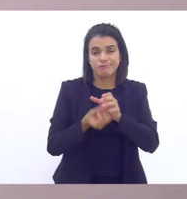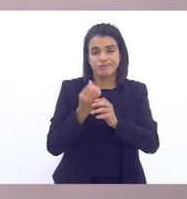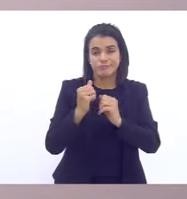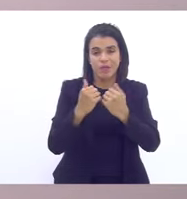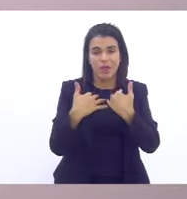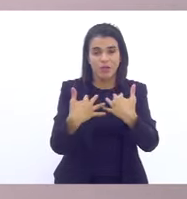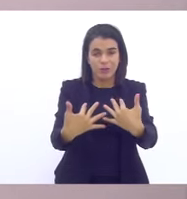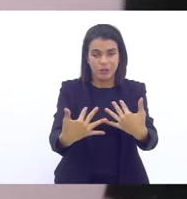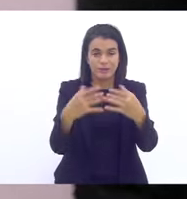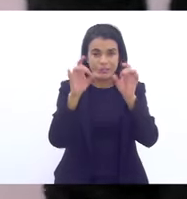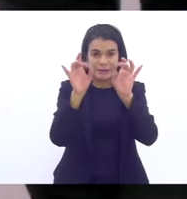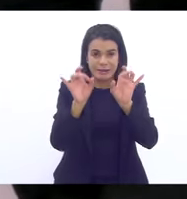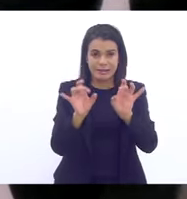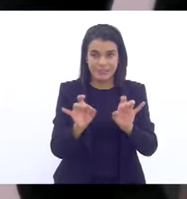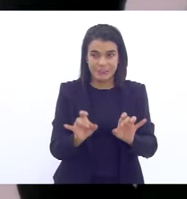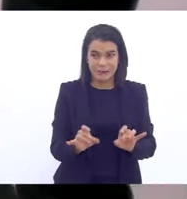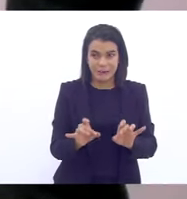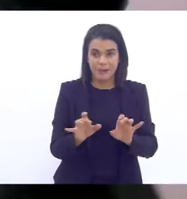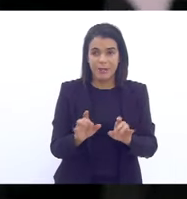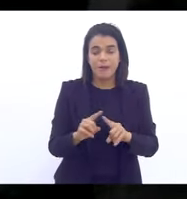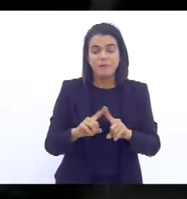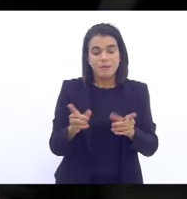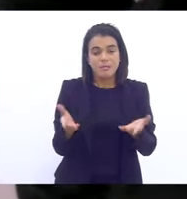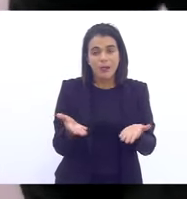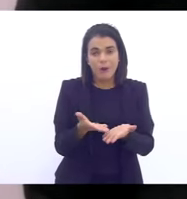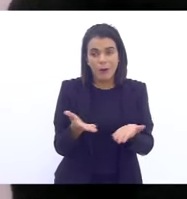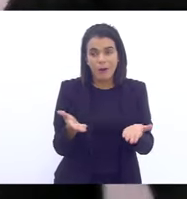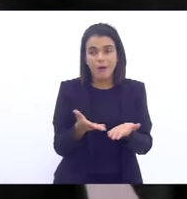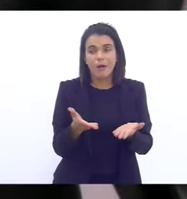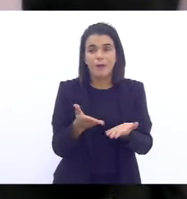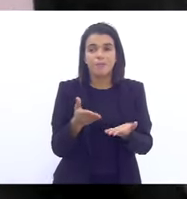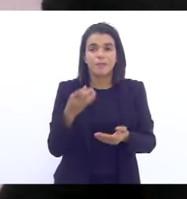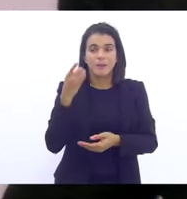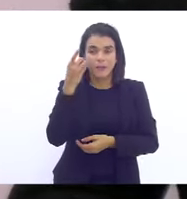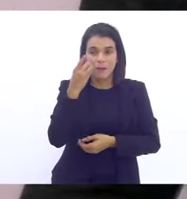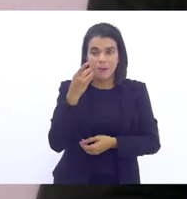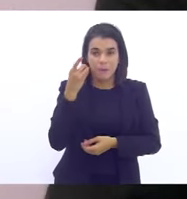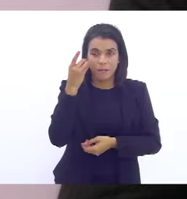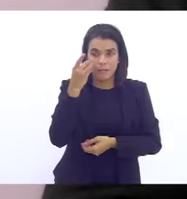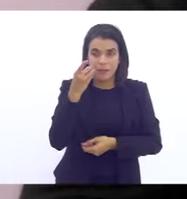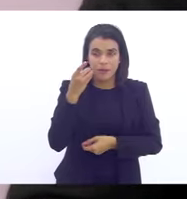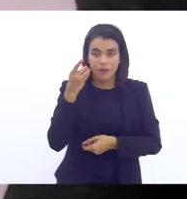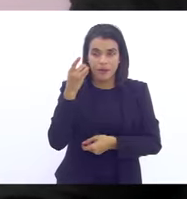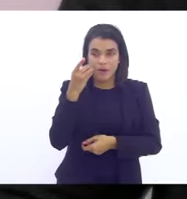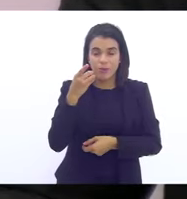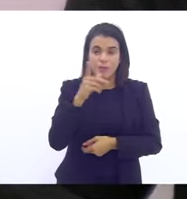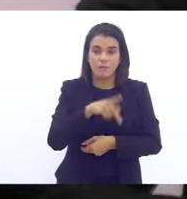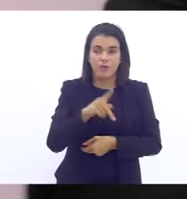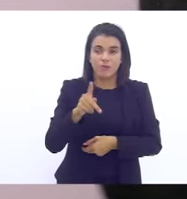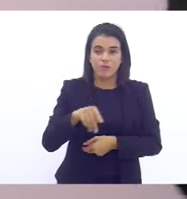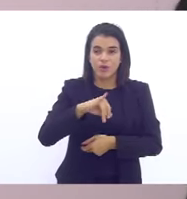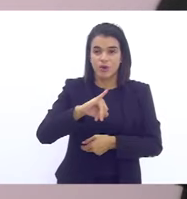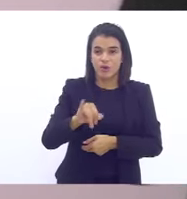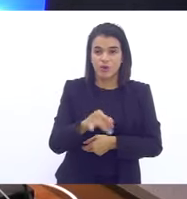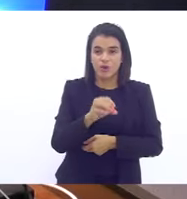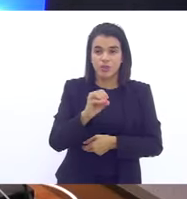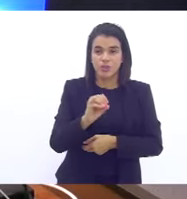audiência extraordinária. Mas passo a palavra para o deputado professor Josemar.